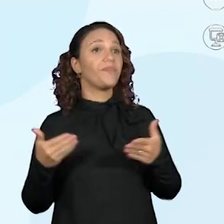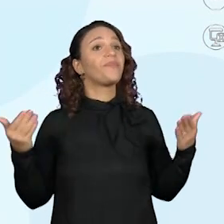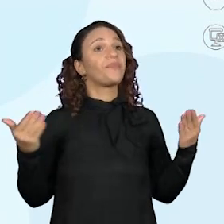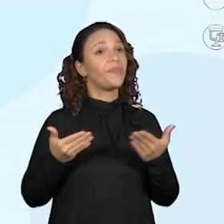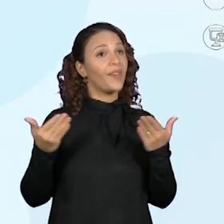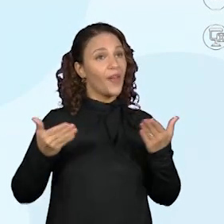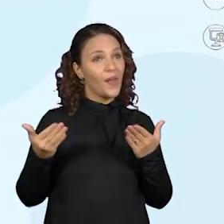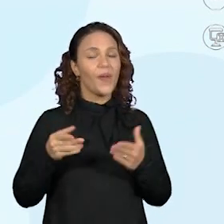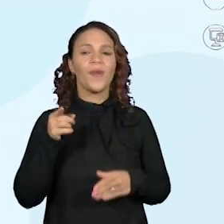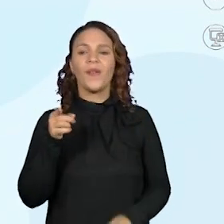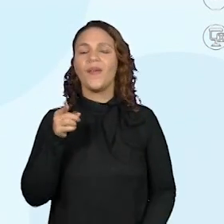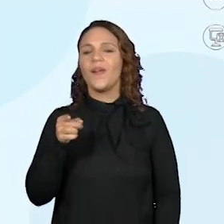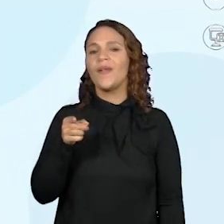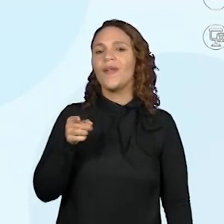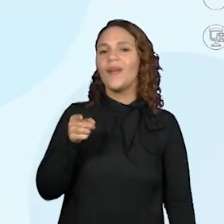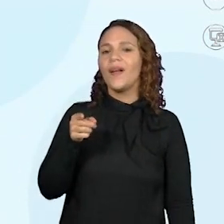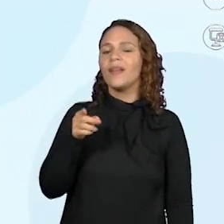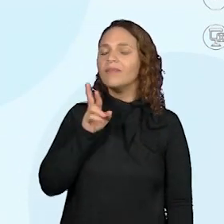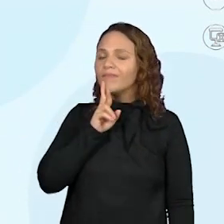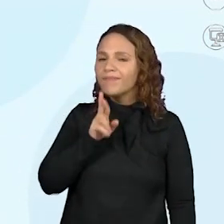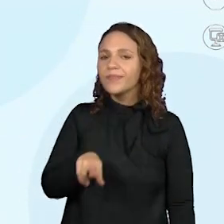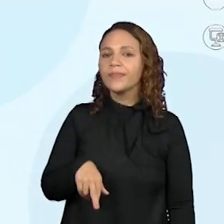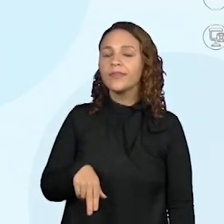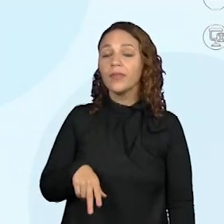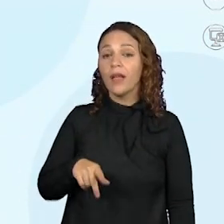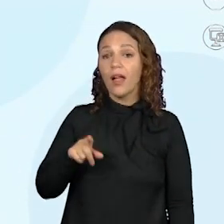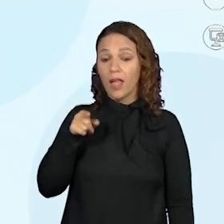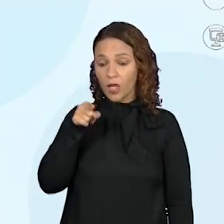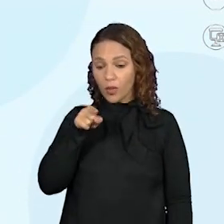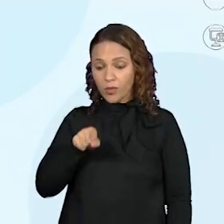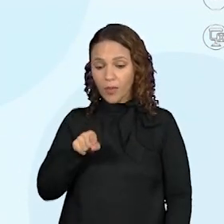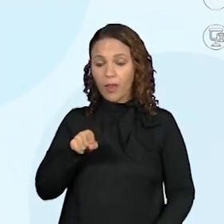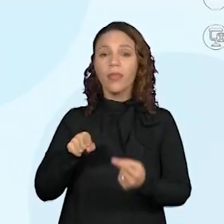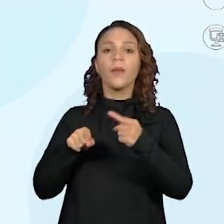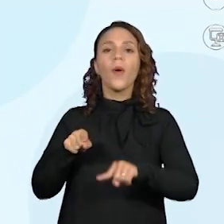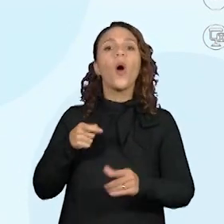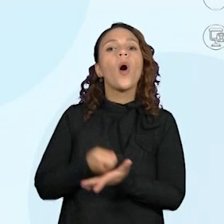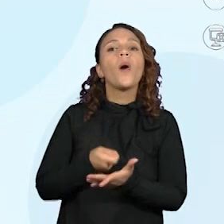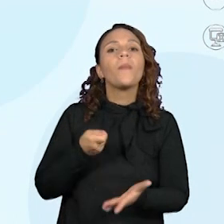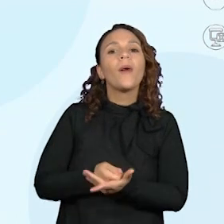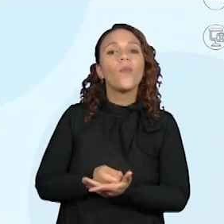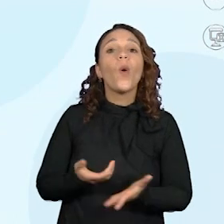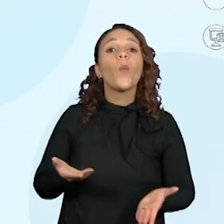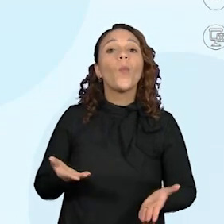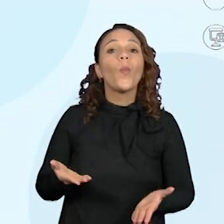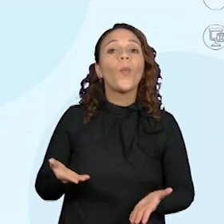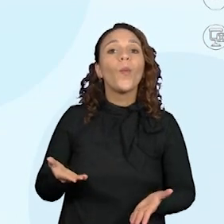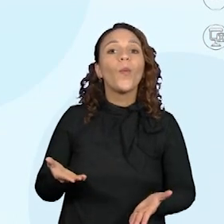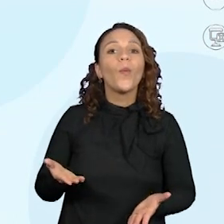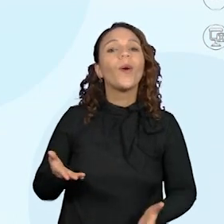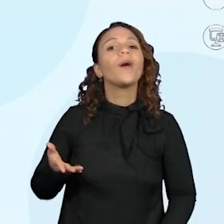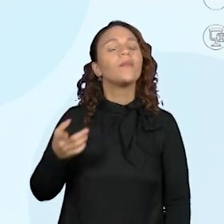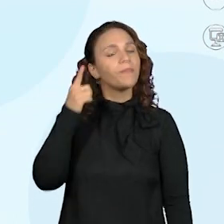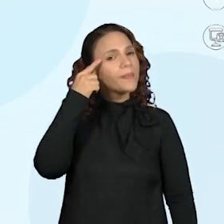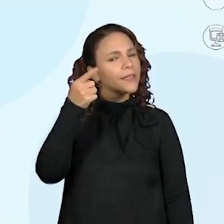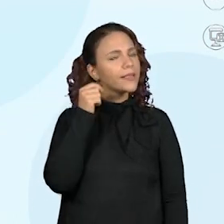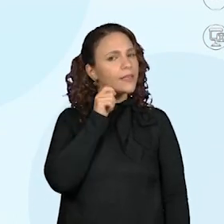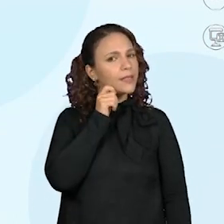pontos. O que vem depois dos 2 pontos? Que ponto vem depois dos 2 pontos? Pensa aí.